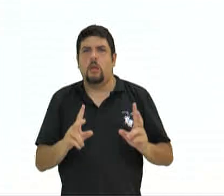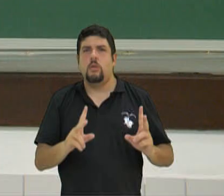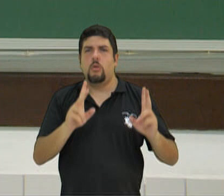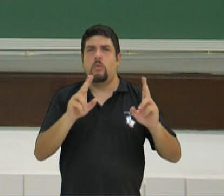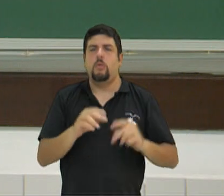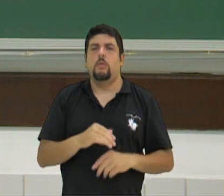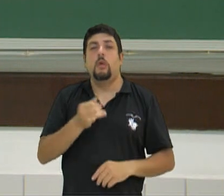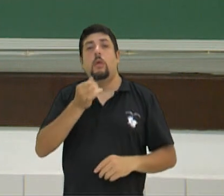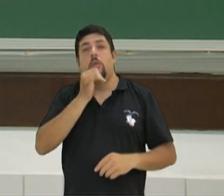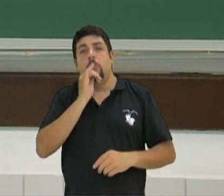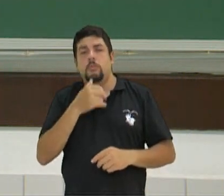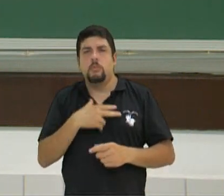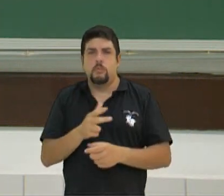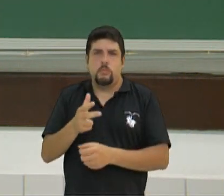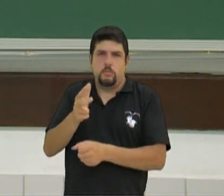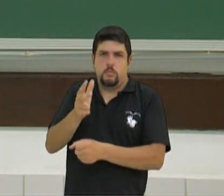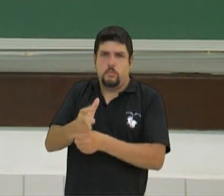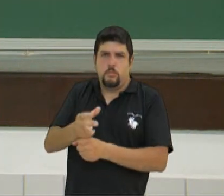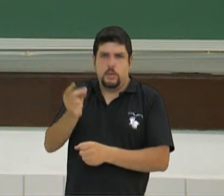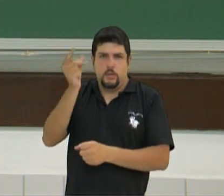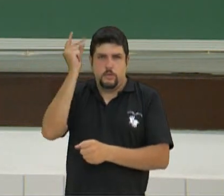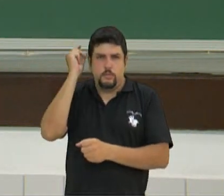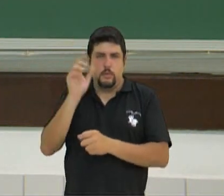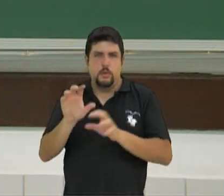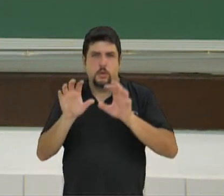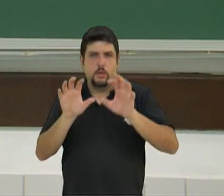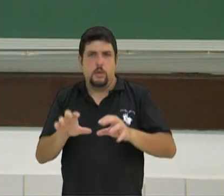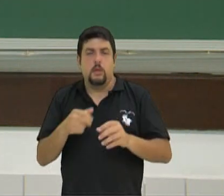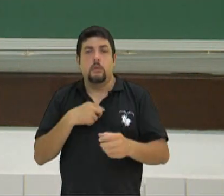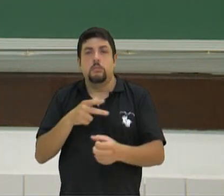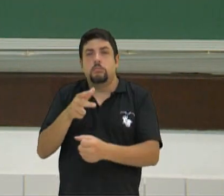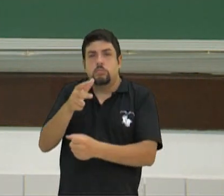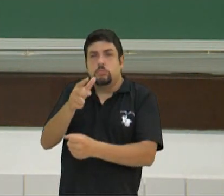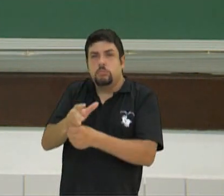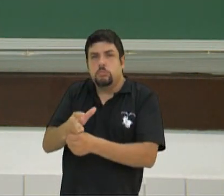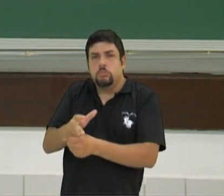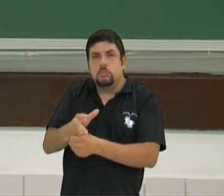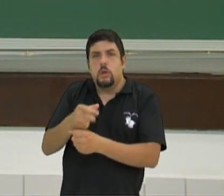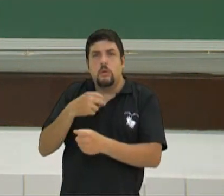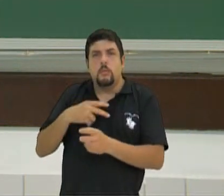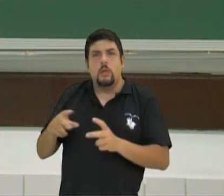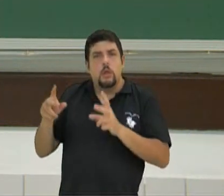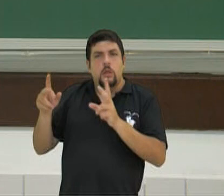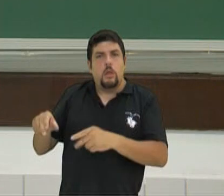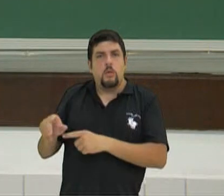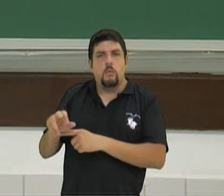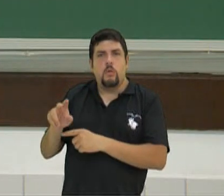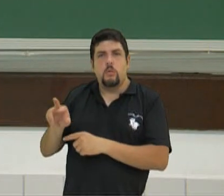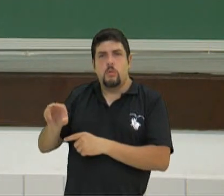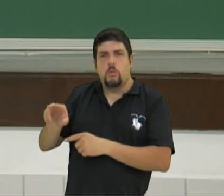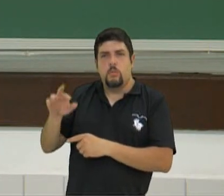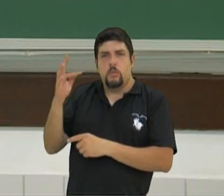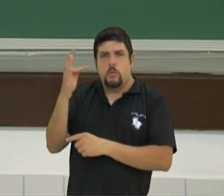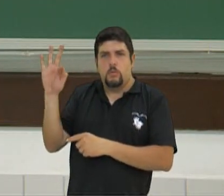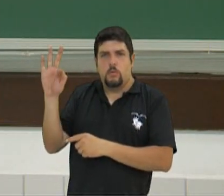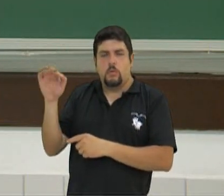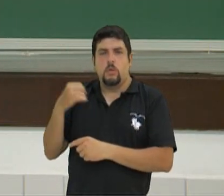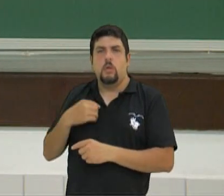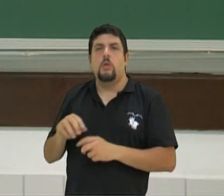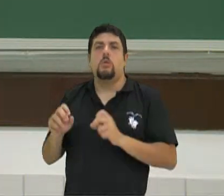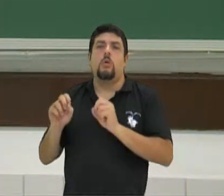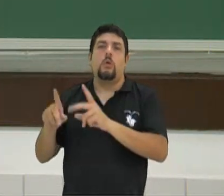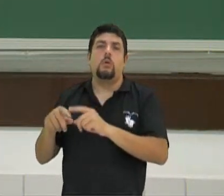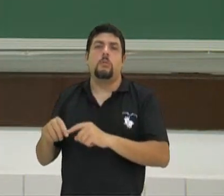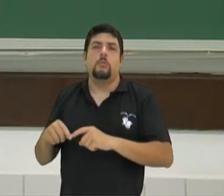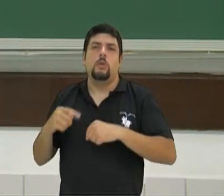lá filmando com a maquininha, porque ele queria, era a máquina lá dos irmãos Lumière. Aí eles não deram, né? Aí ele ganhou uma